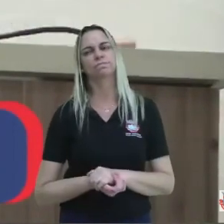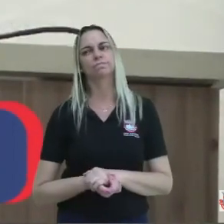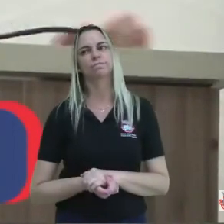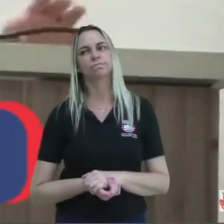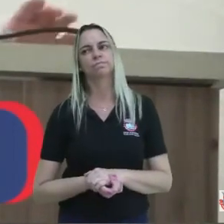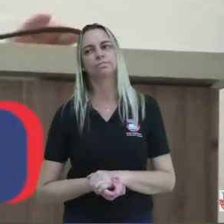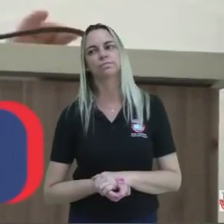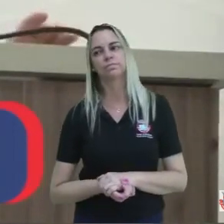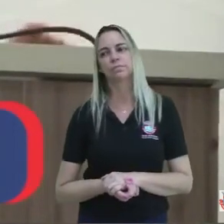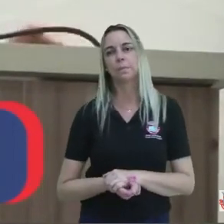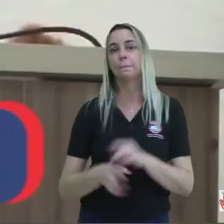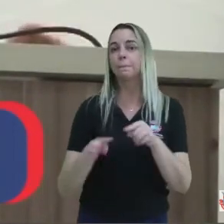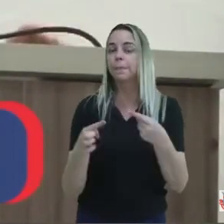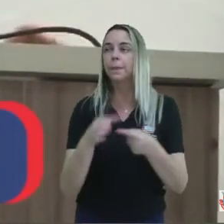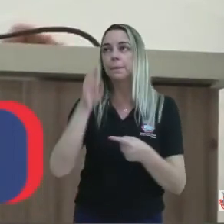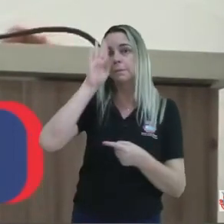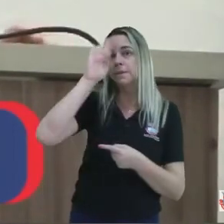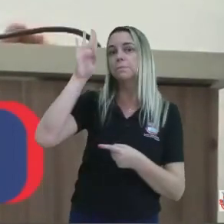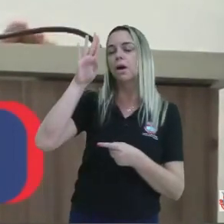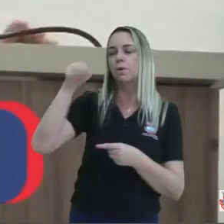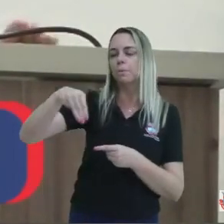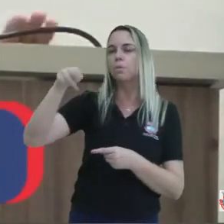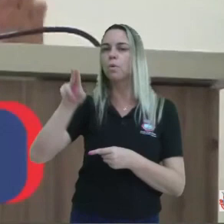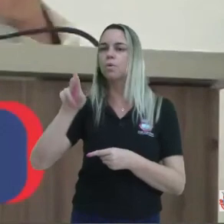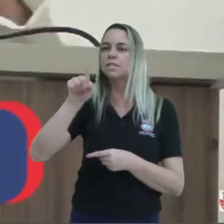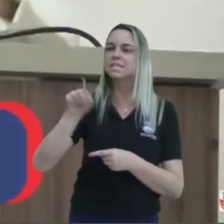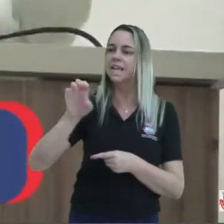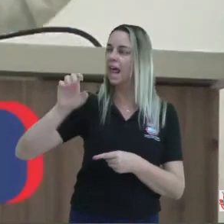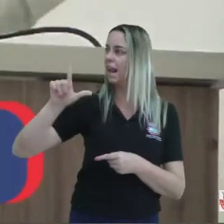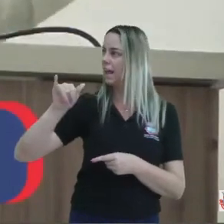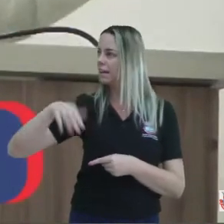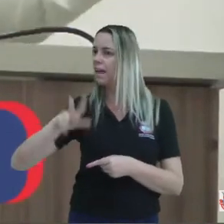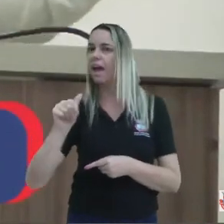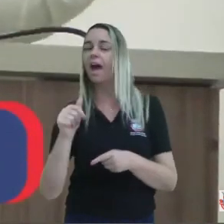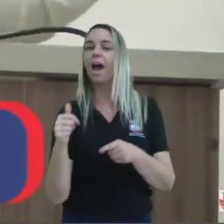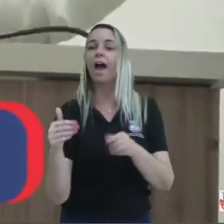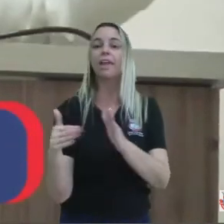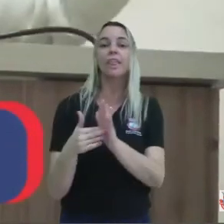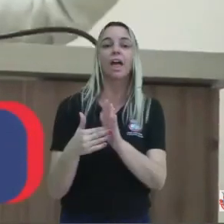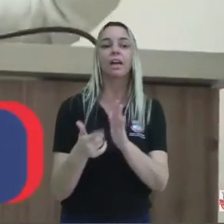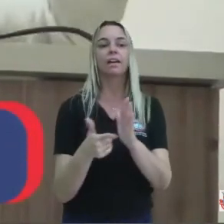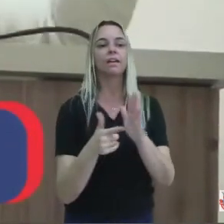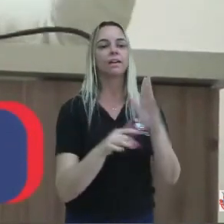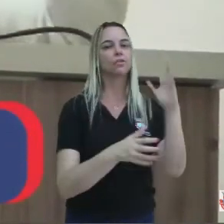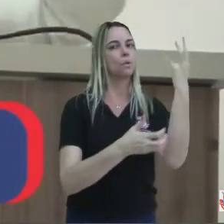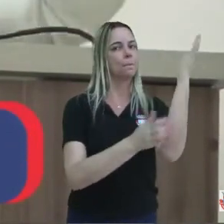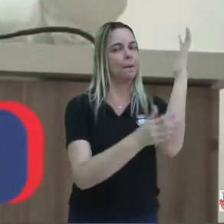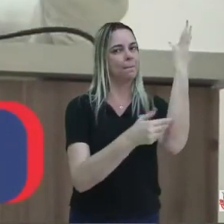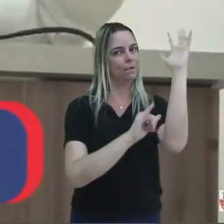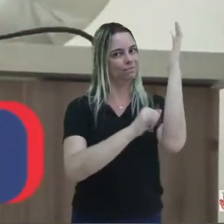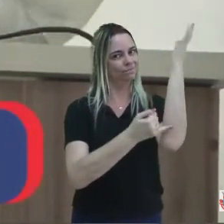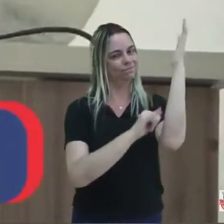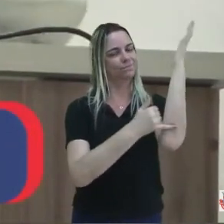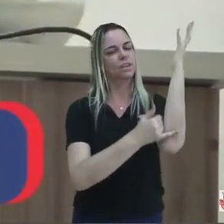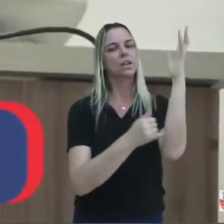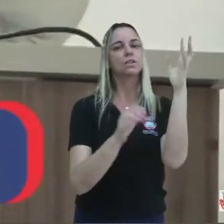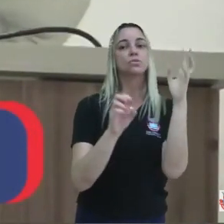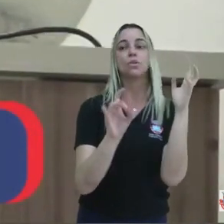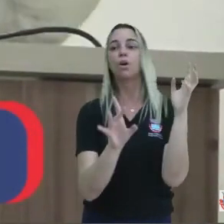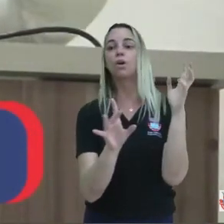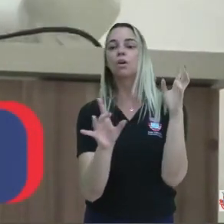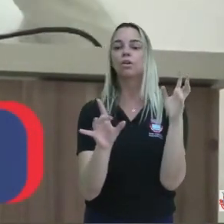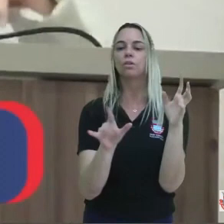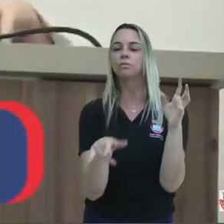ali, olha, da Jurubeba até a Colônia, já foi feita todinha. Seguindo ali para as Cabaças, se você passar, também já